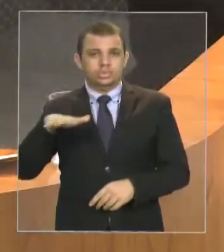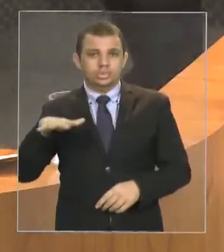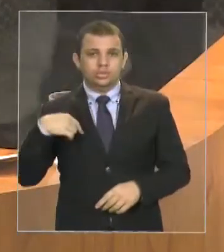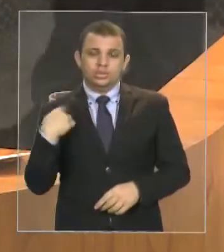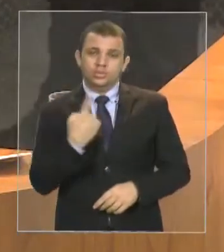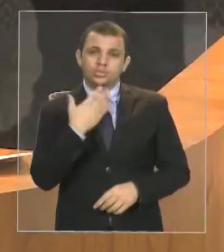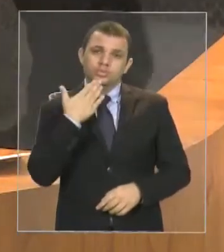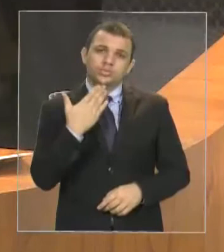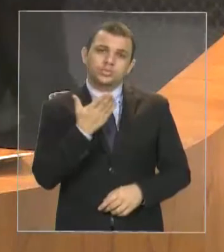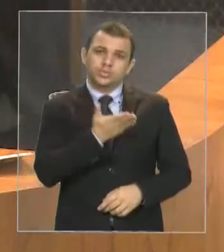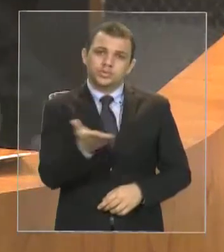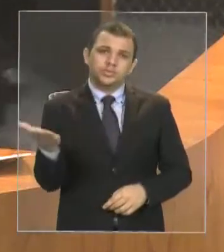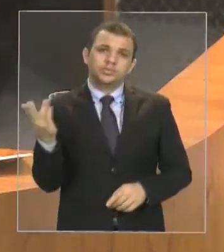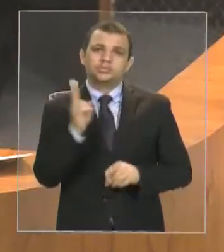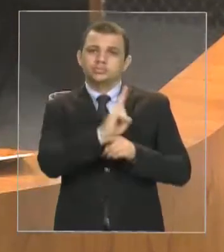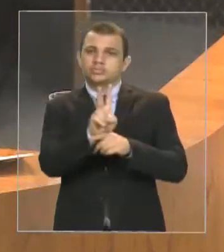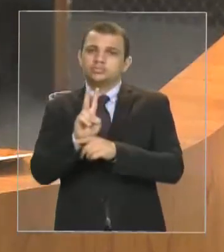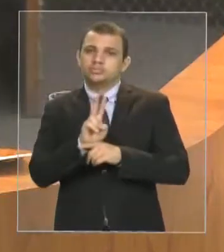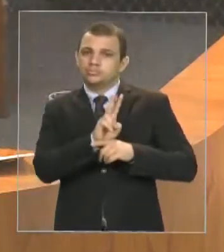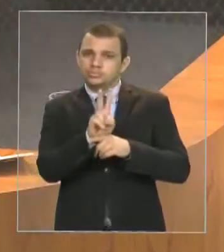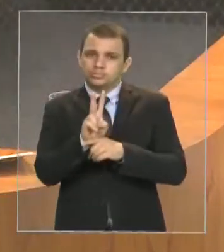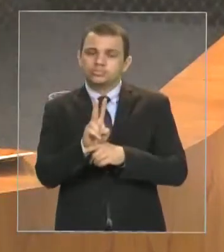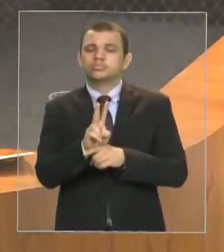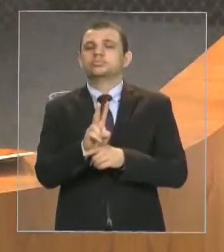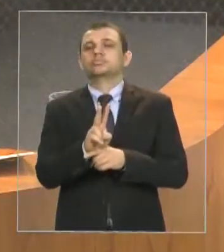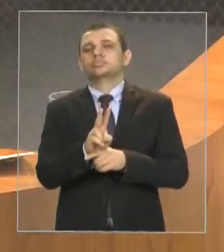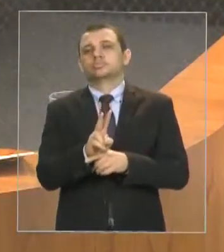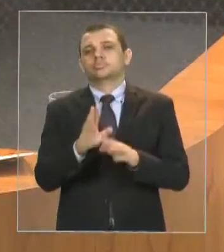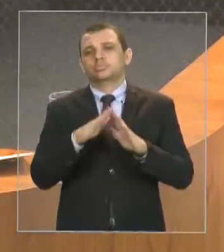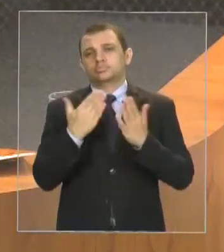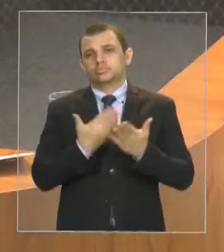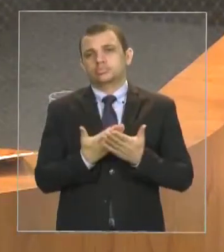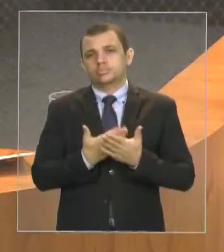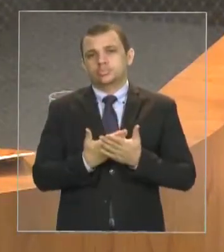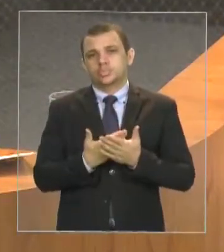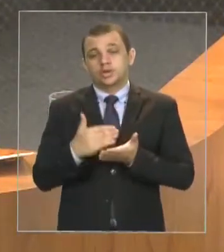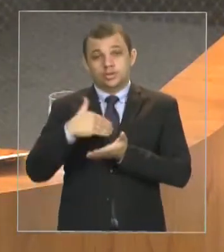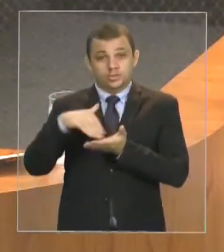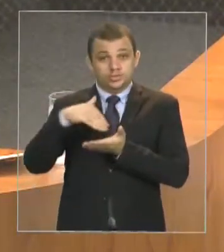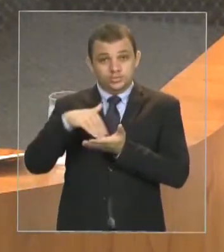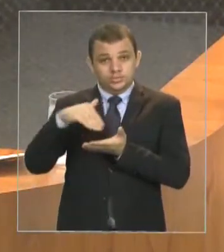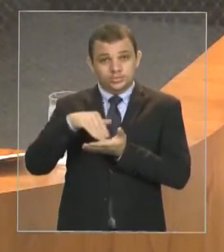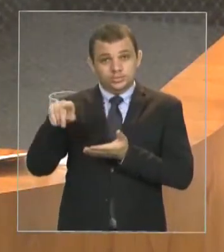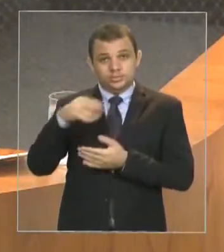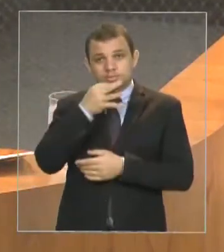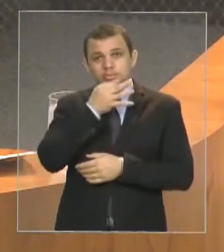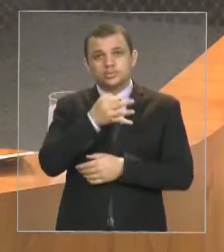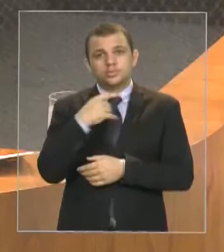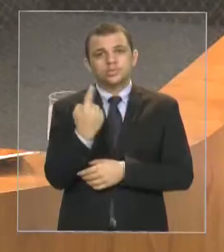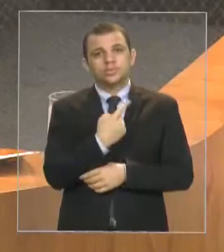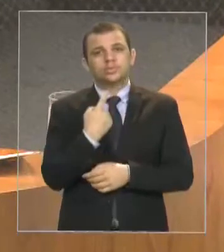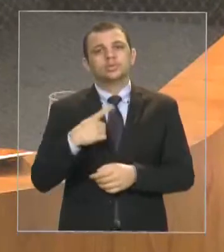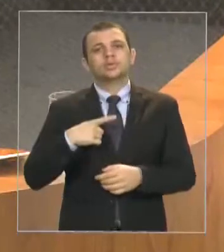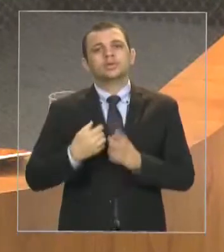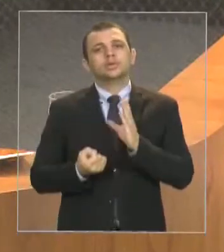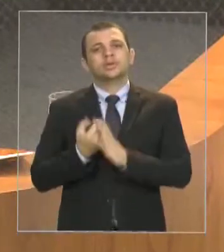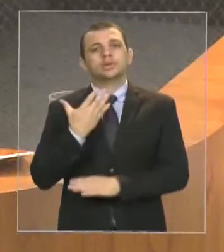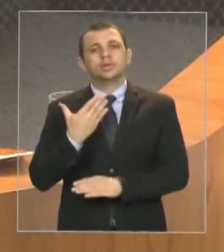ajude preservando o patrimônio público. O secretário até sugeriu que criássemos uma frente parlamentar, deputado